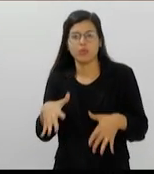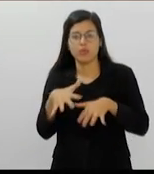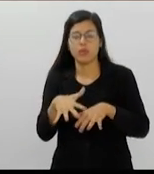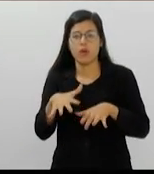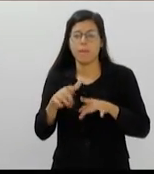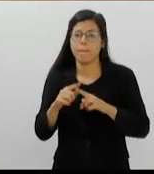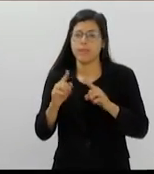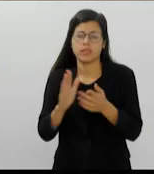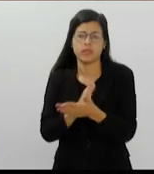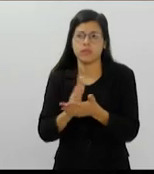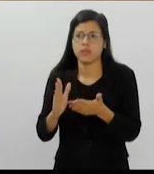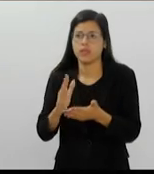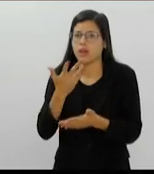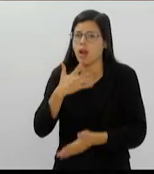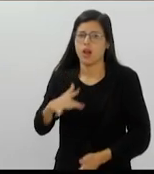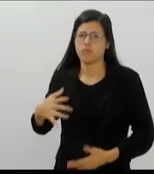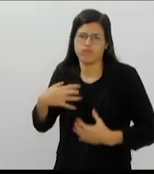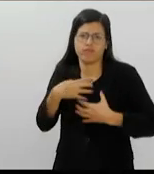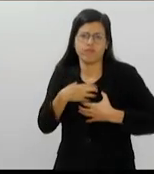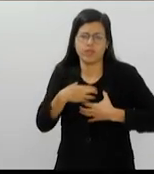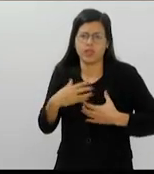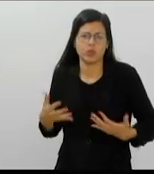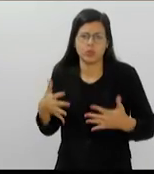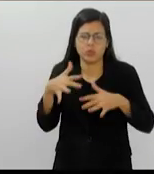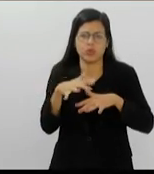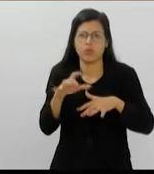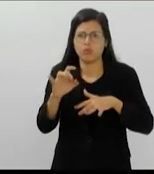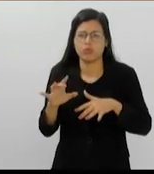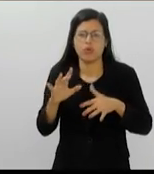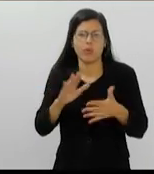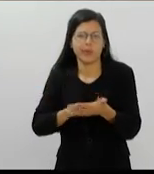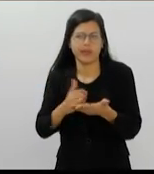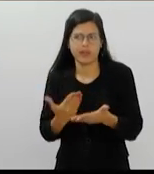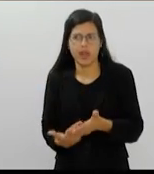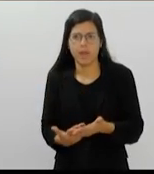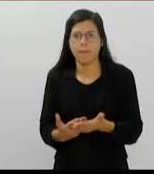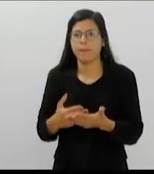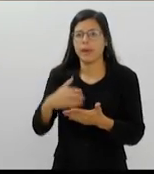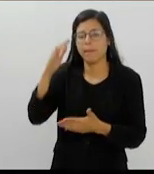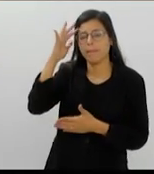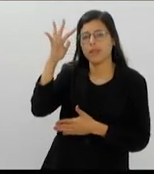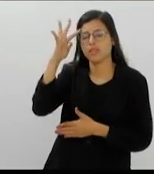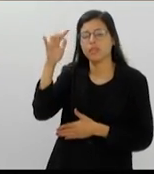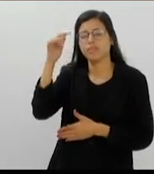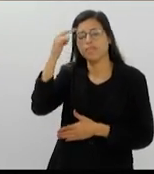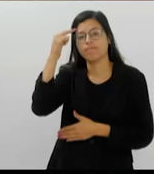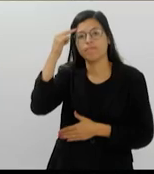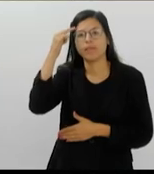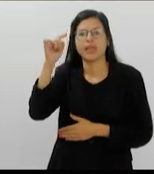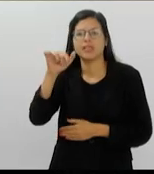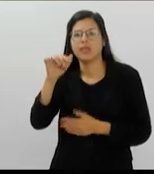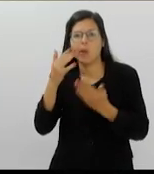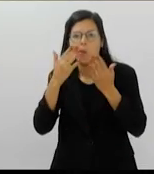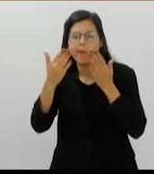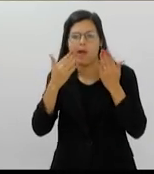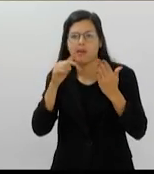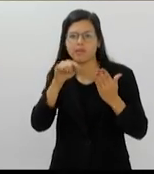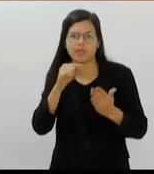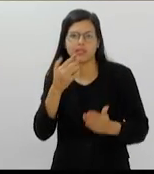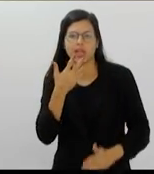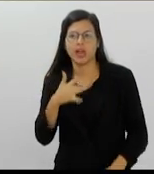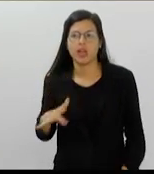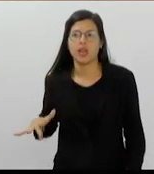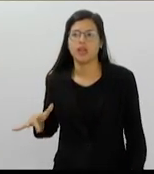sente incluída com a presença do intérprete. Imagina você é uma criança ou uma pessoa adolescente ficar o tempo todo necessitando